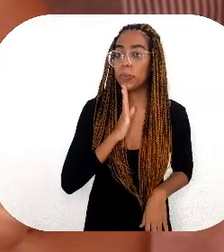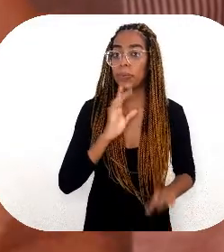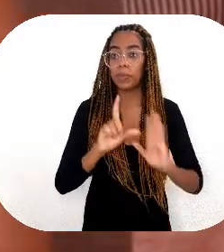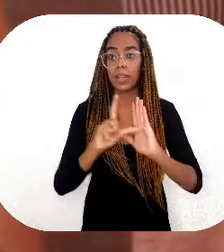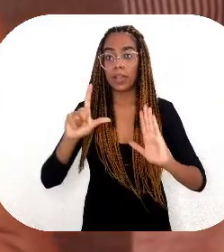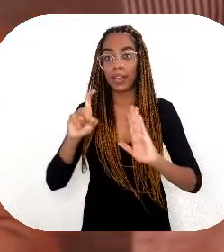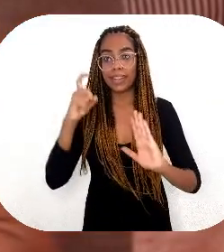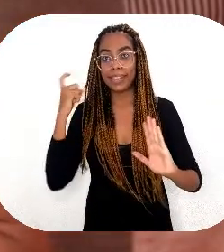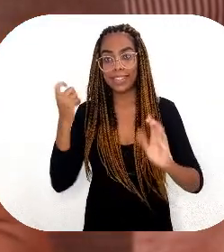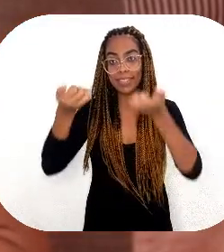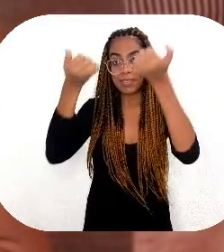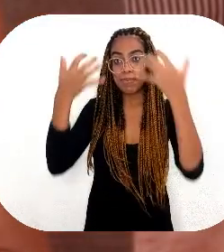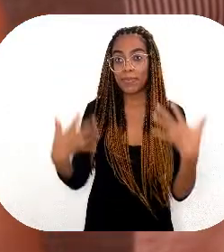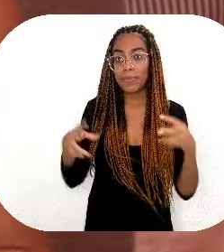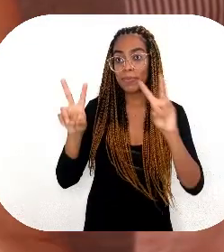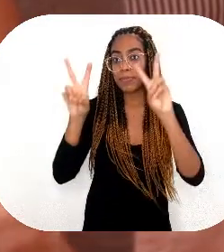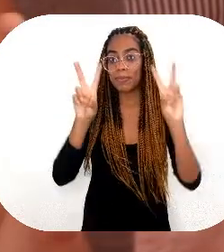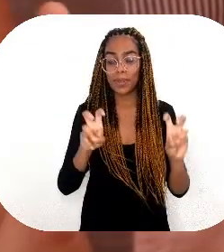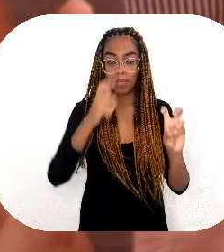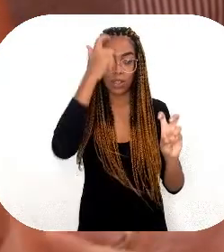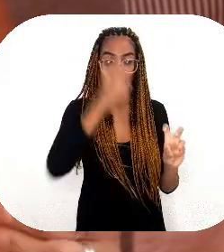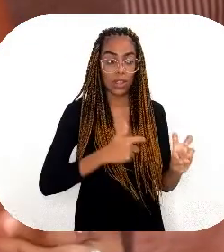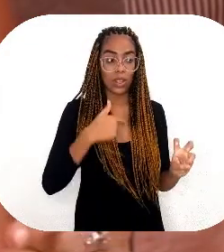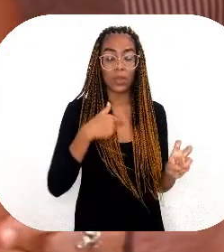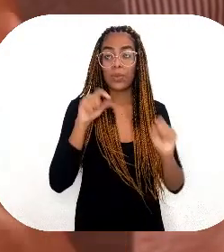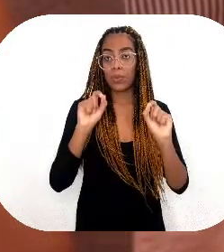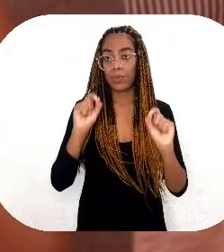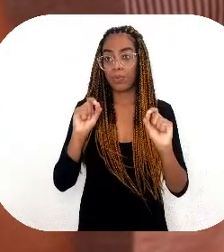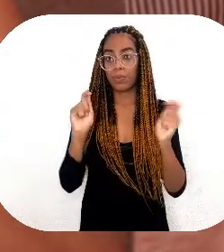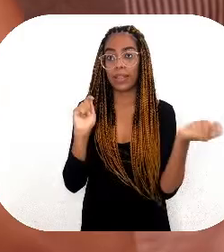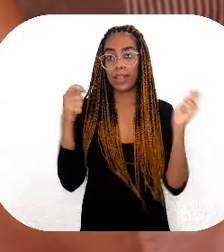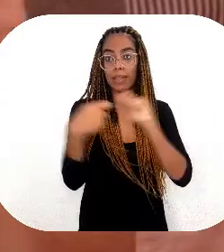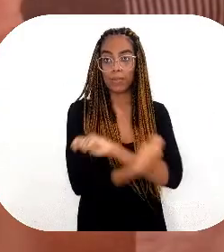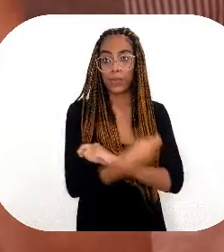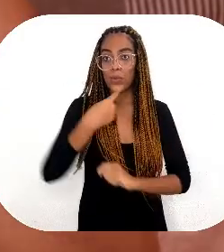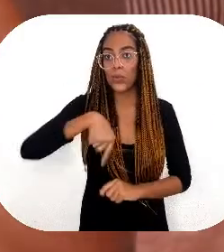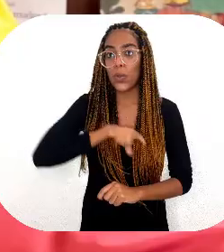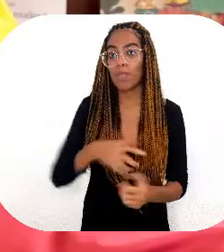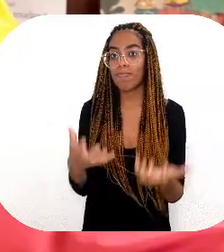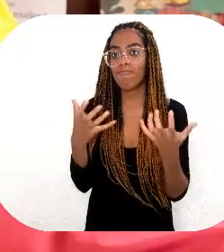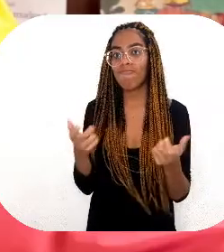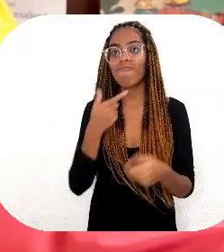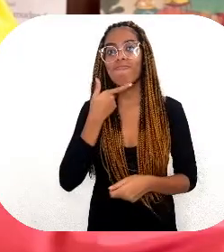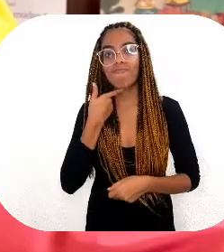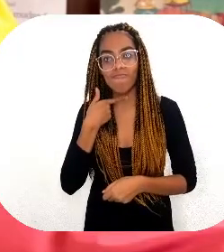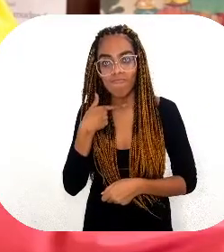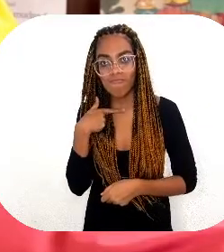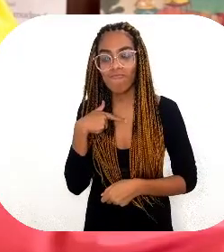me conhece, sabe que antes de contar histórias, nós temos o hábito